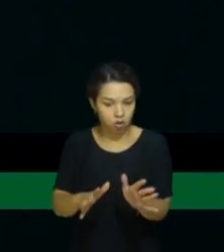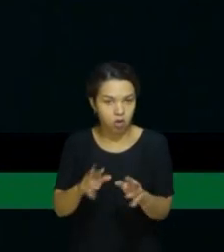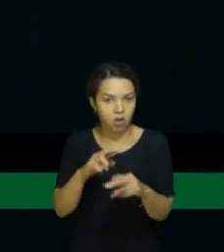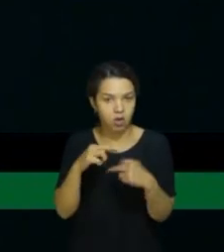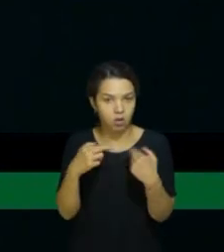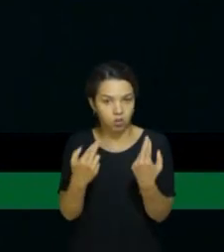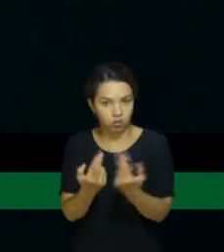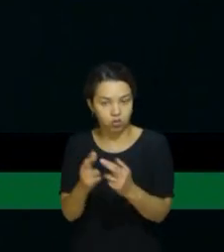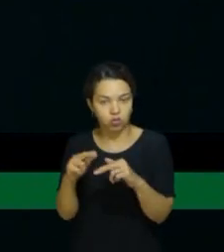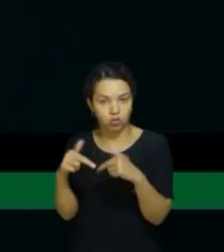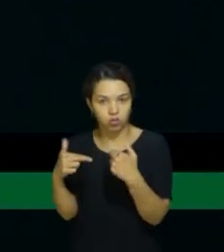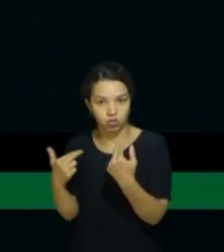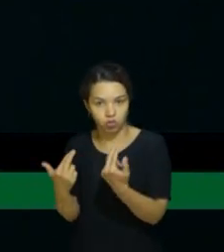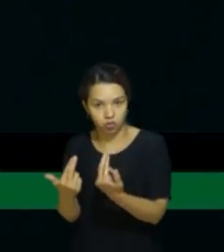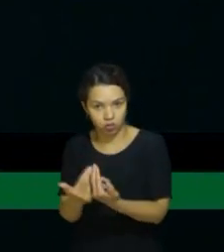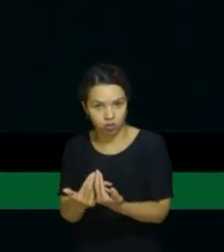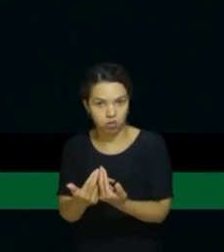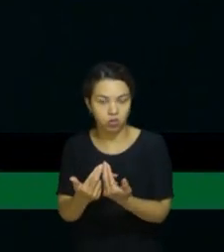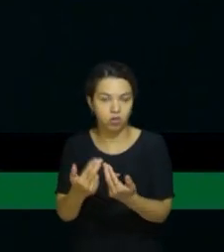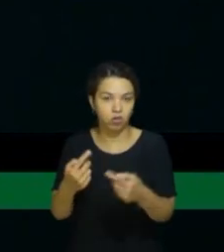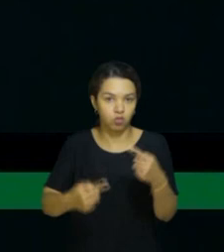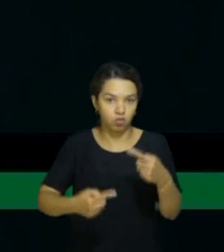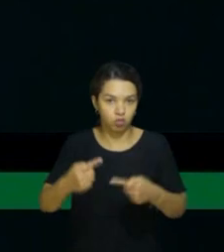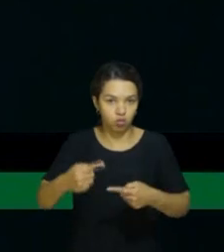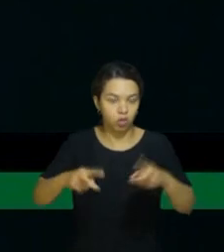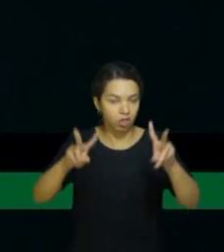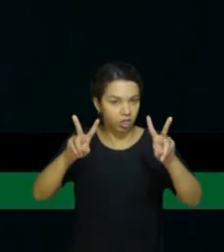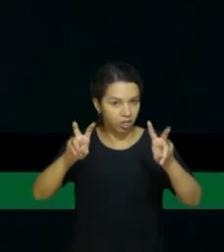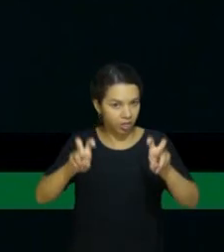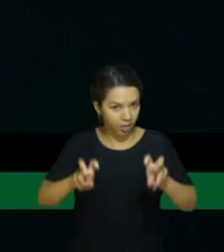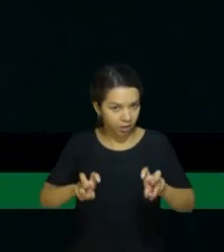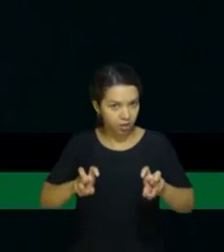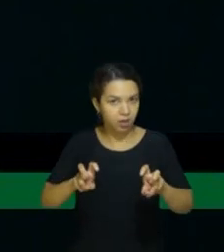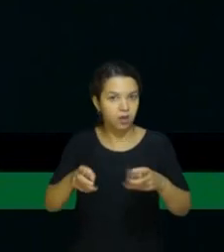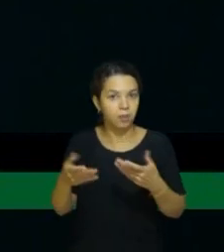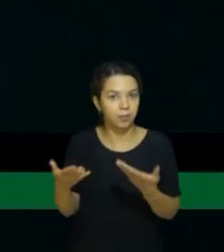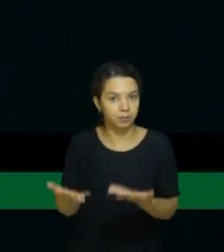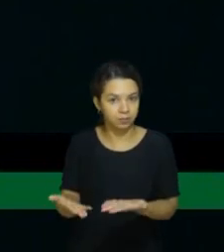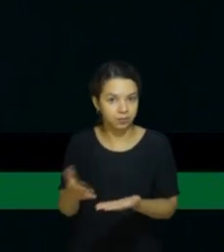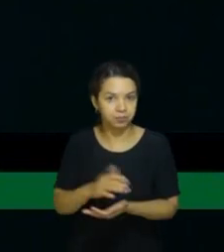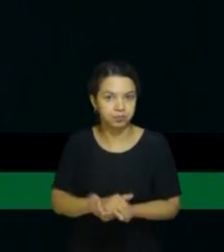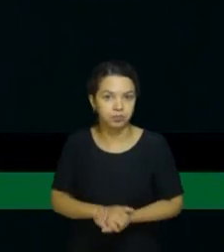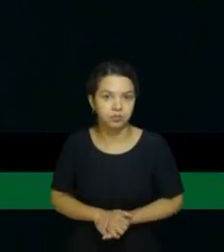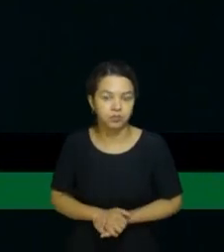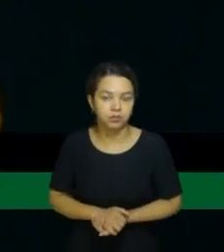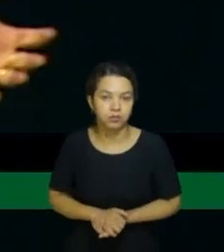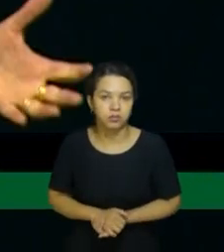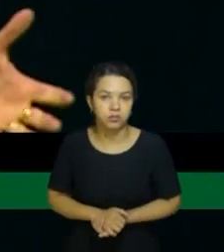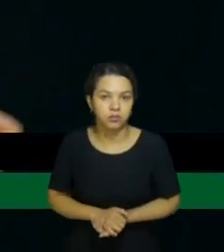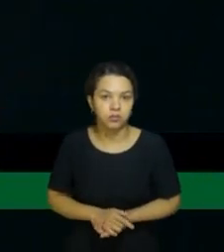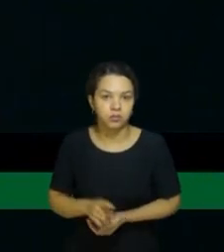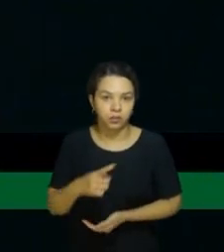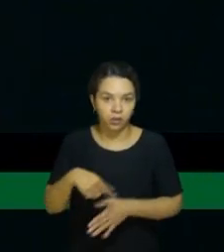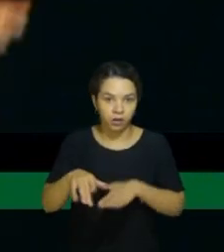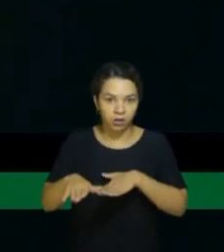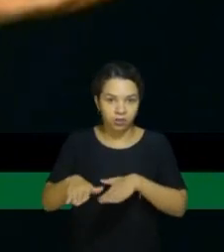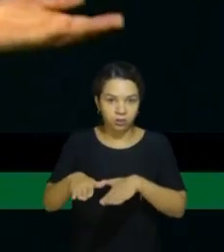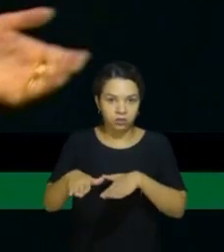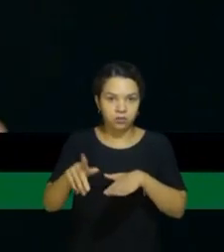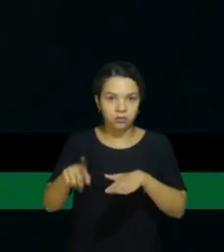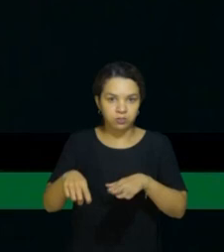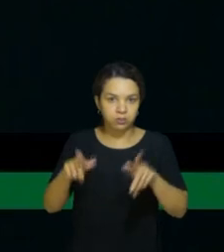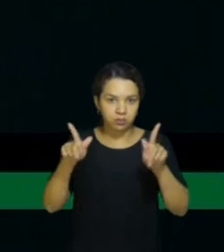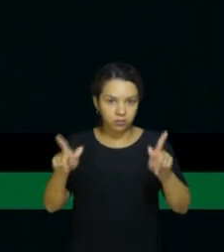reuniões tratando desse tema desta pauta eh com o movimento de greve